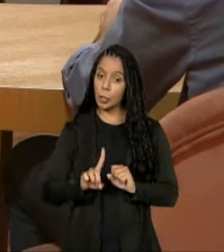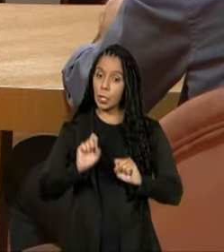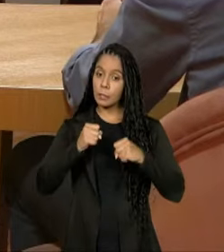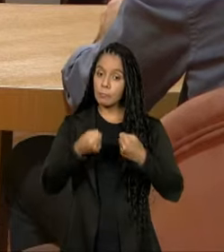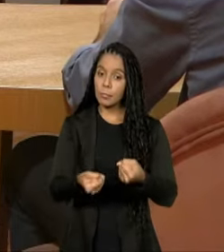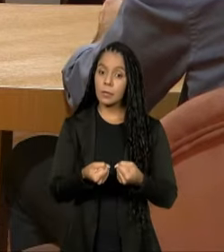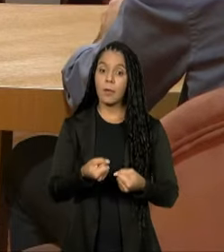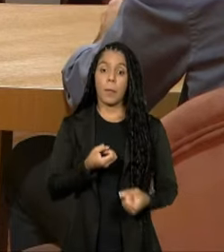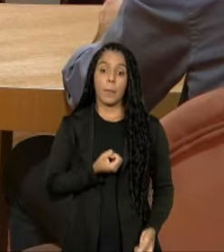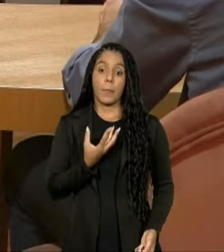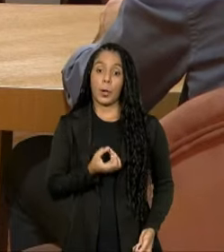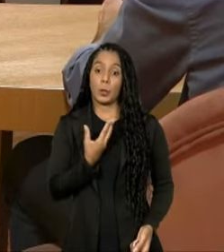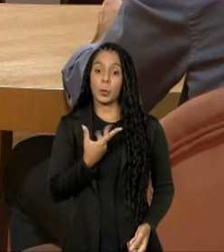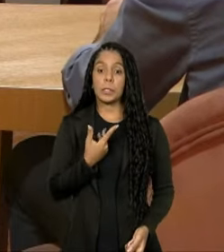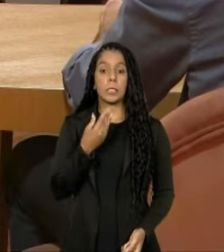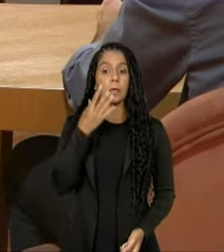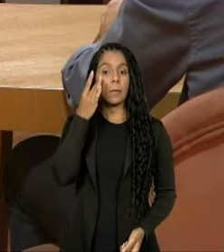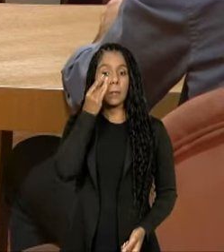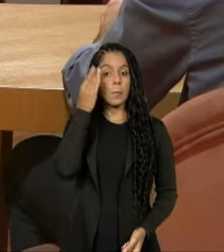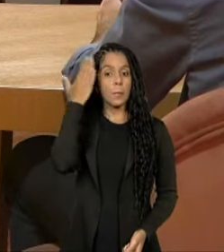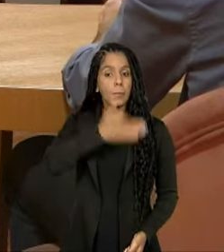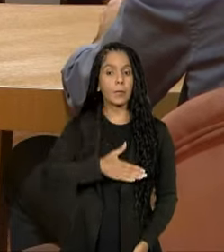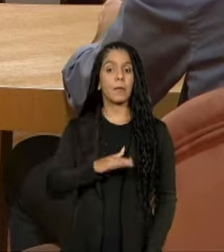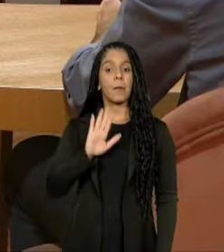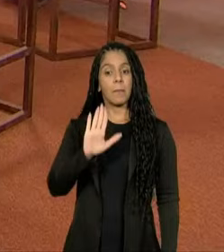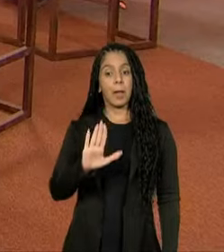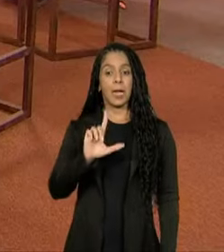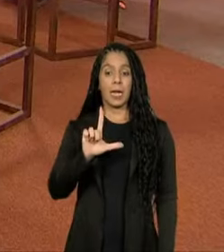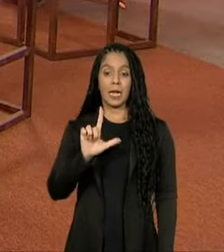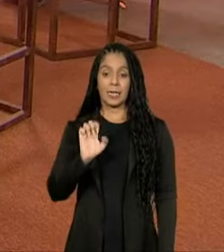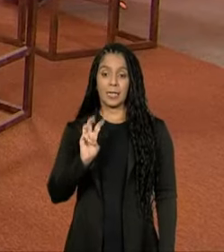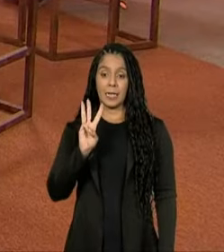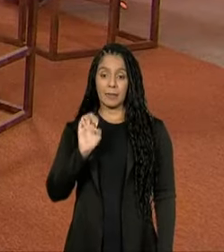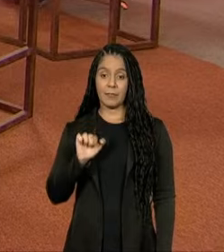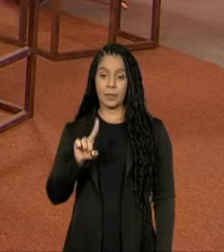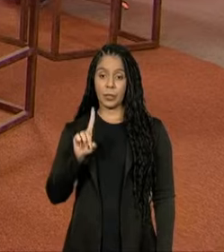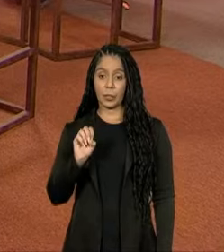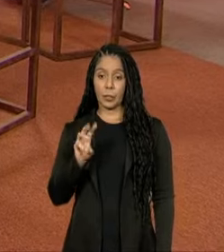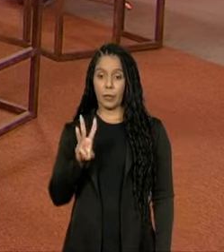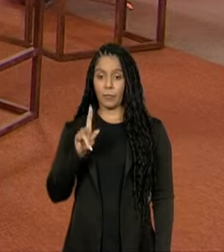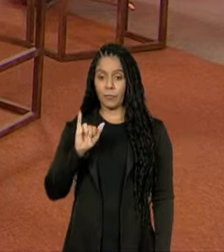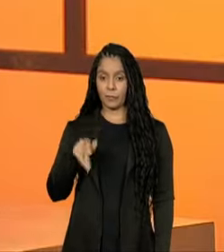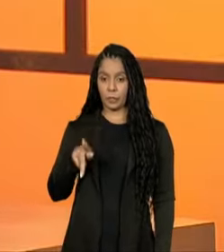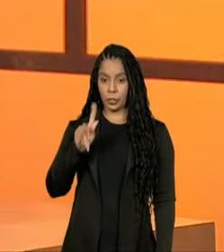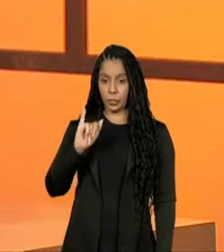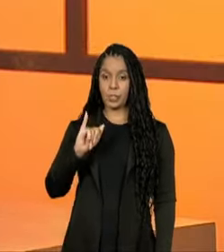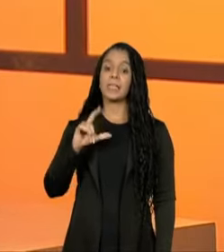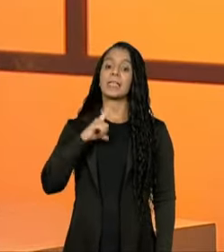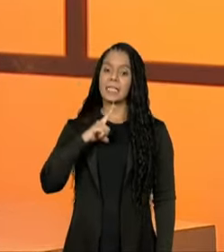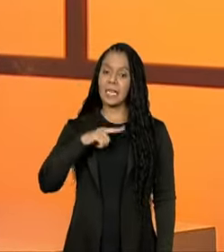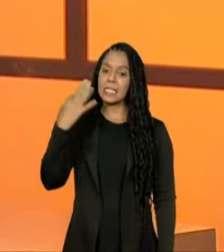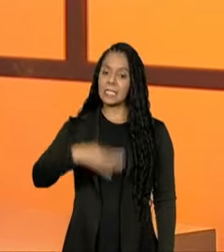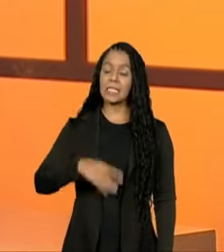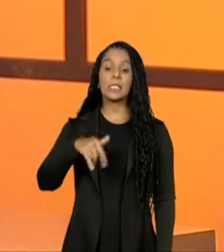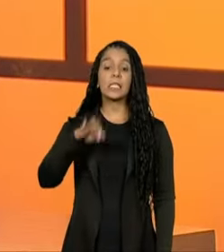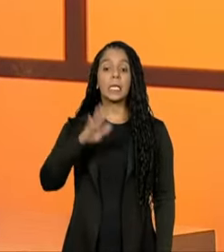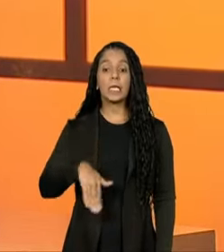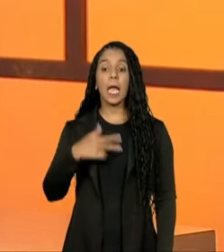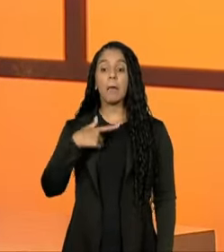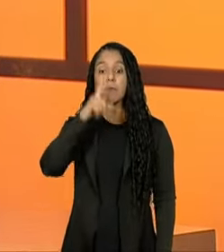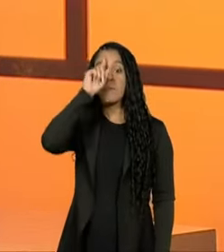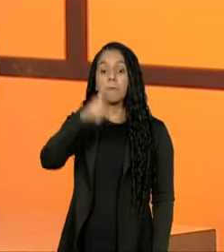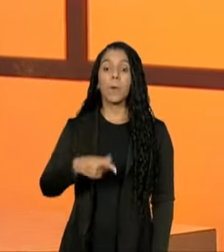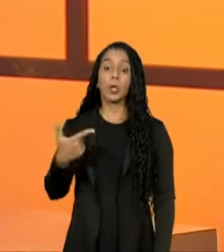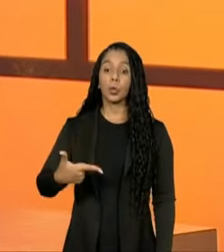direito a produzir prova, tem um processo. Mas o Lewandowski tem certeza de que quem mandou matar está aí.